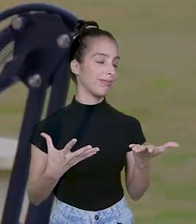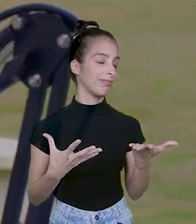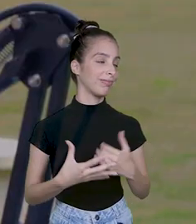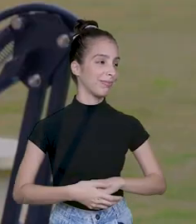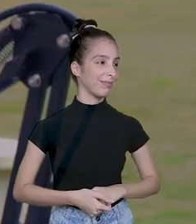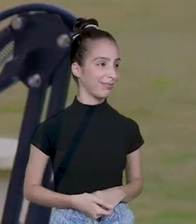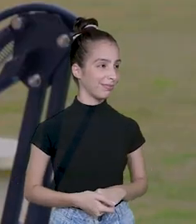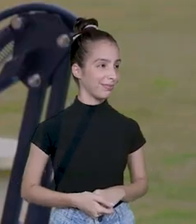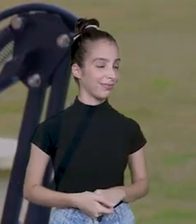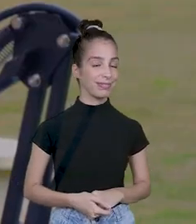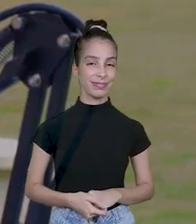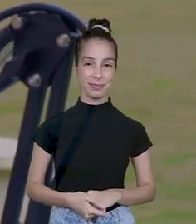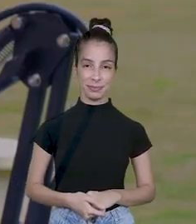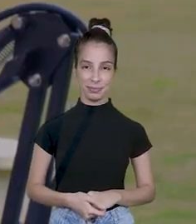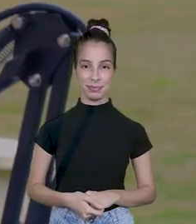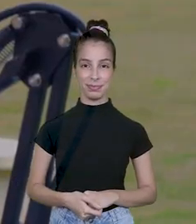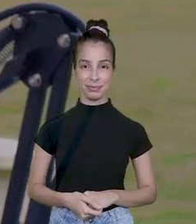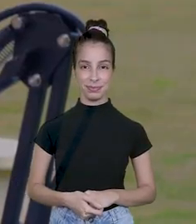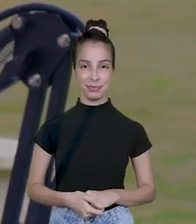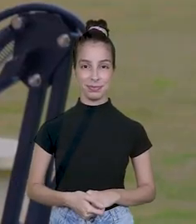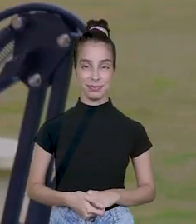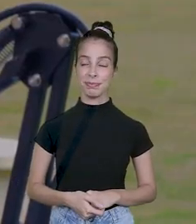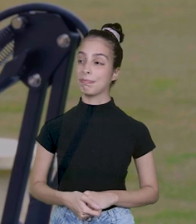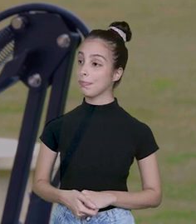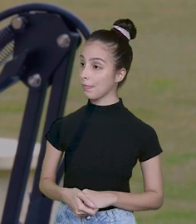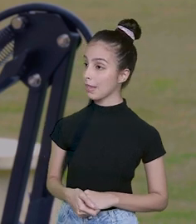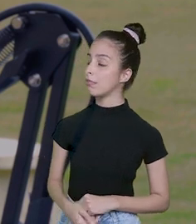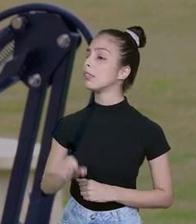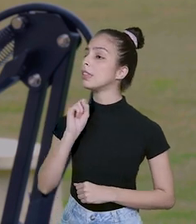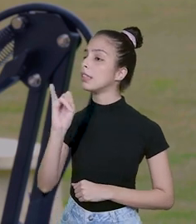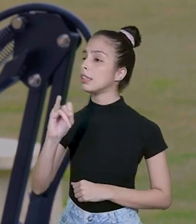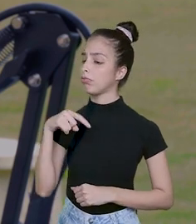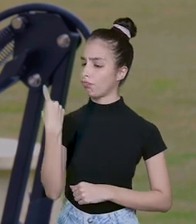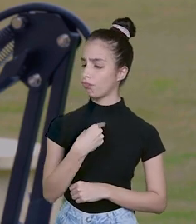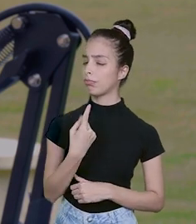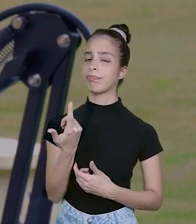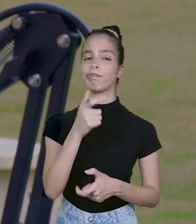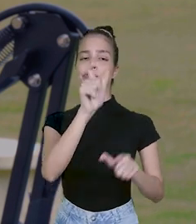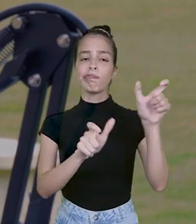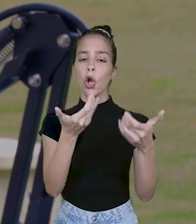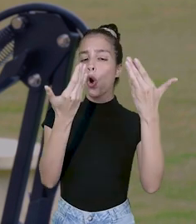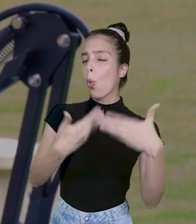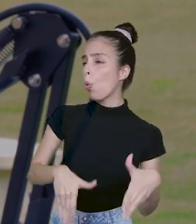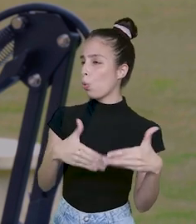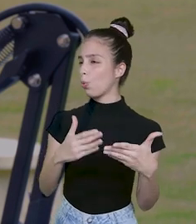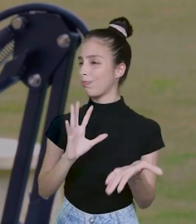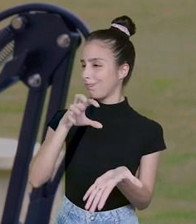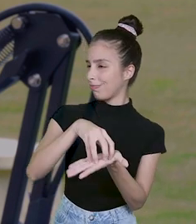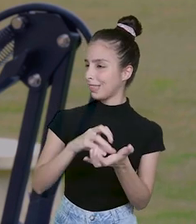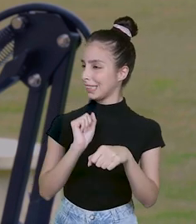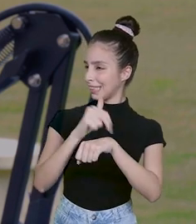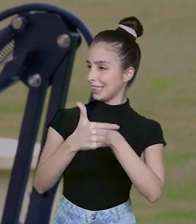perfeitamente e André se os nossos colaboradores do IF estiverem agora assistindo a esse